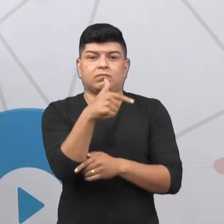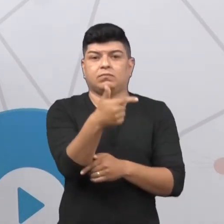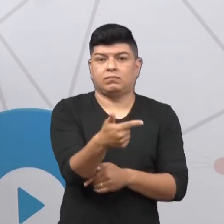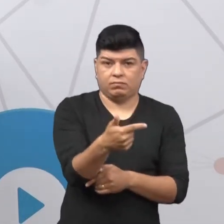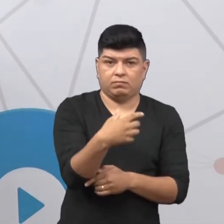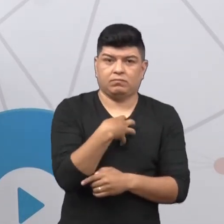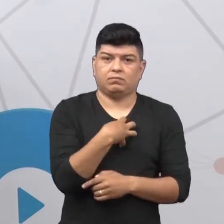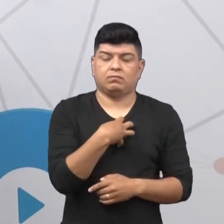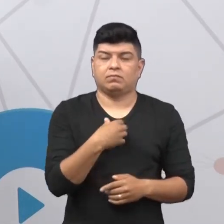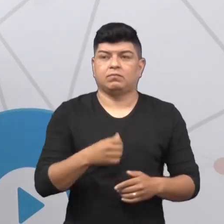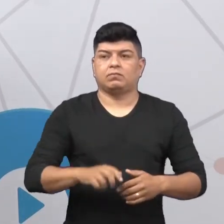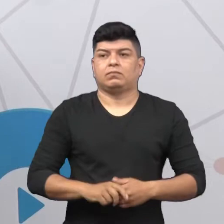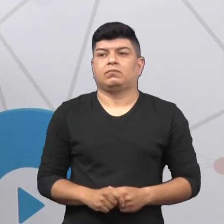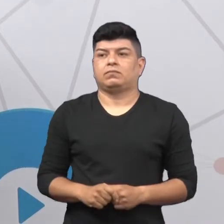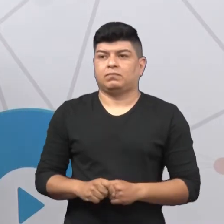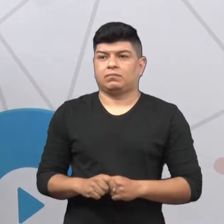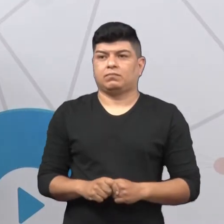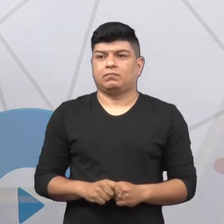se comportavam.